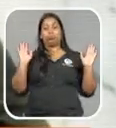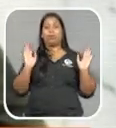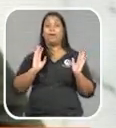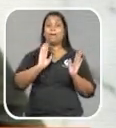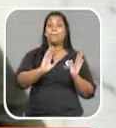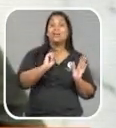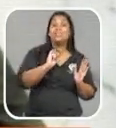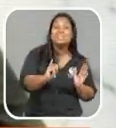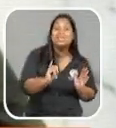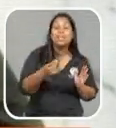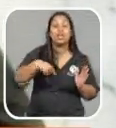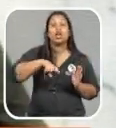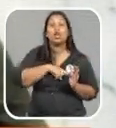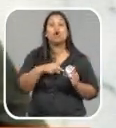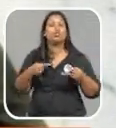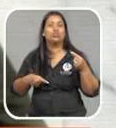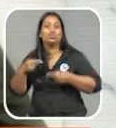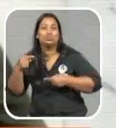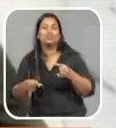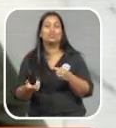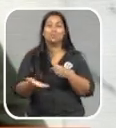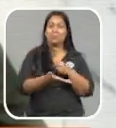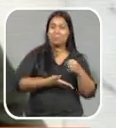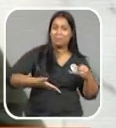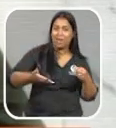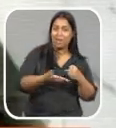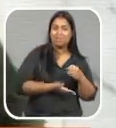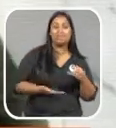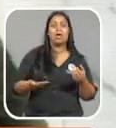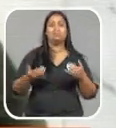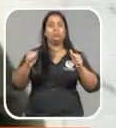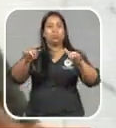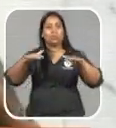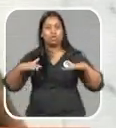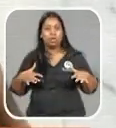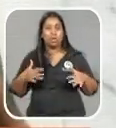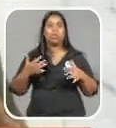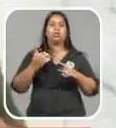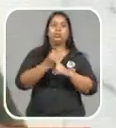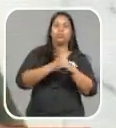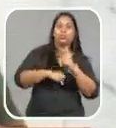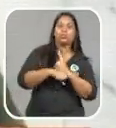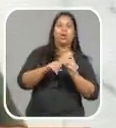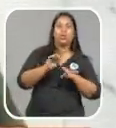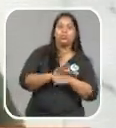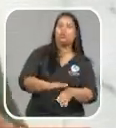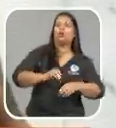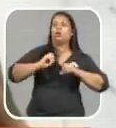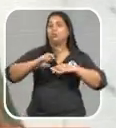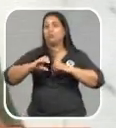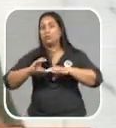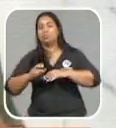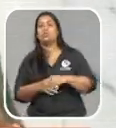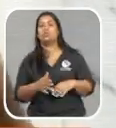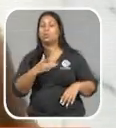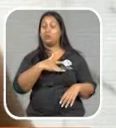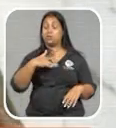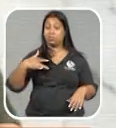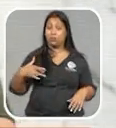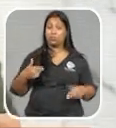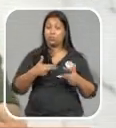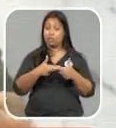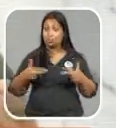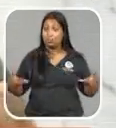baseado nas audiências públicas da assistência social, da educação, da saúde, aquilo que realmente é prioridade, ajudar entidades que